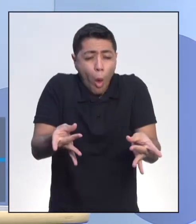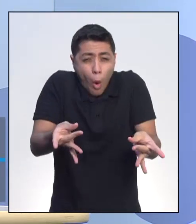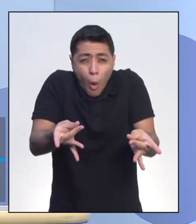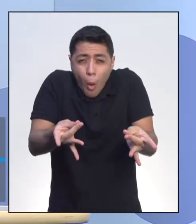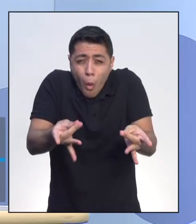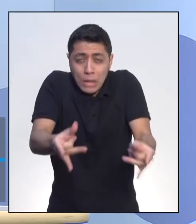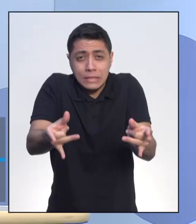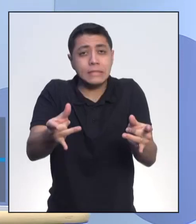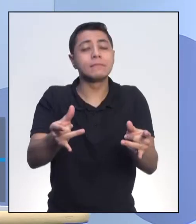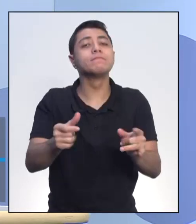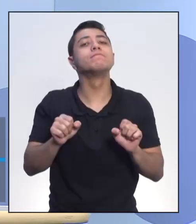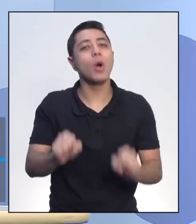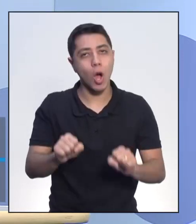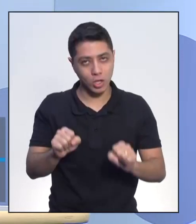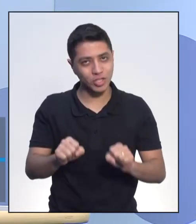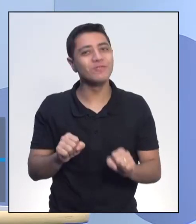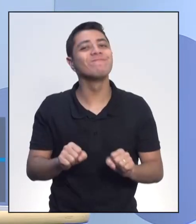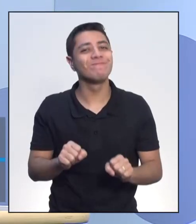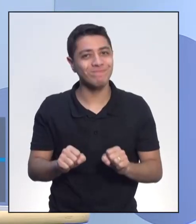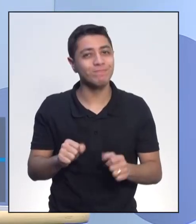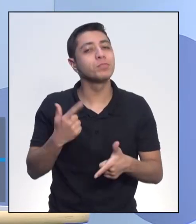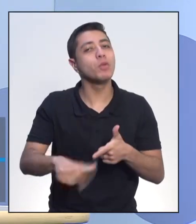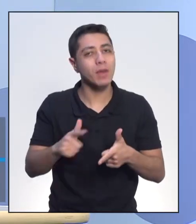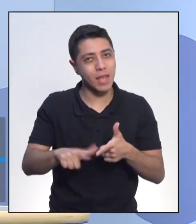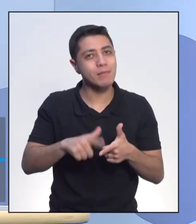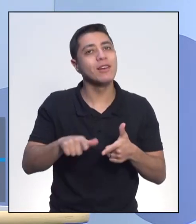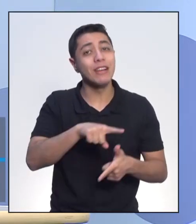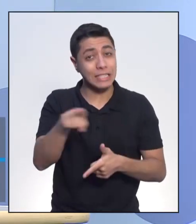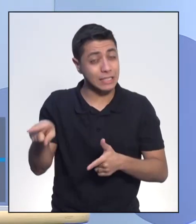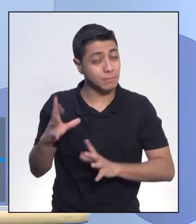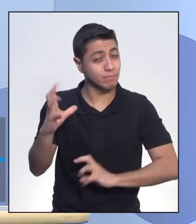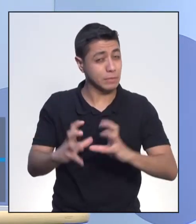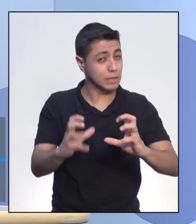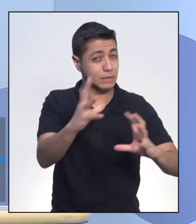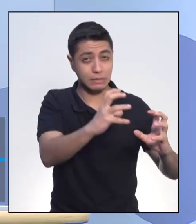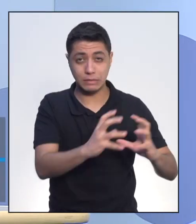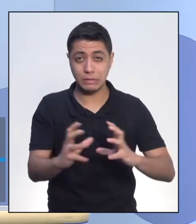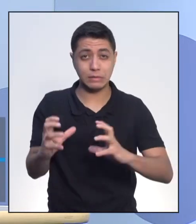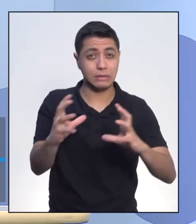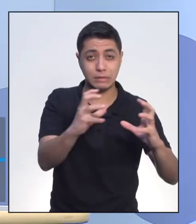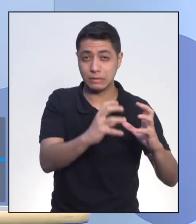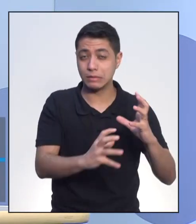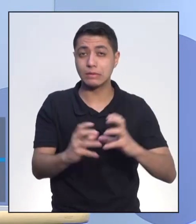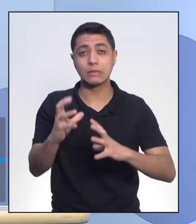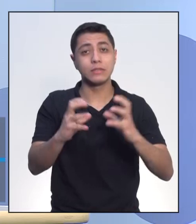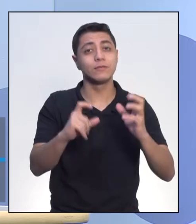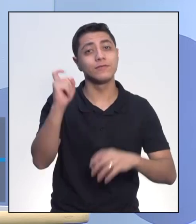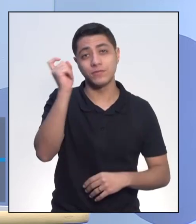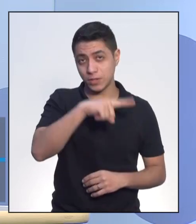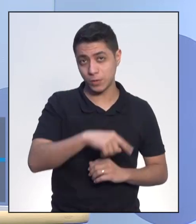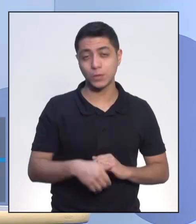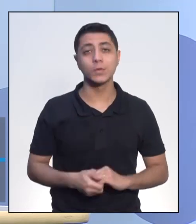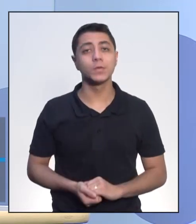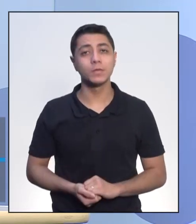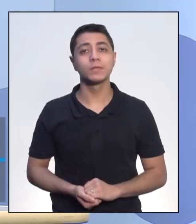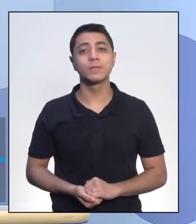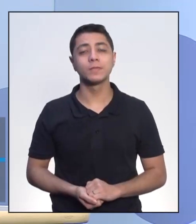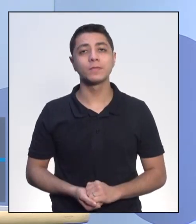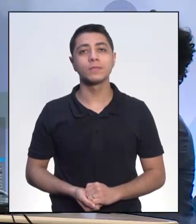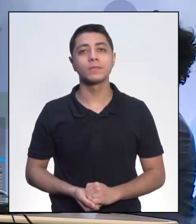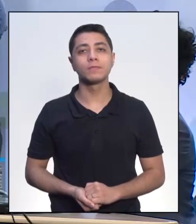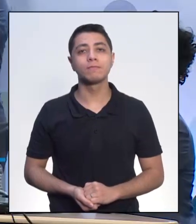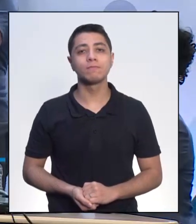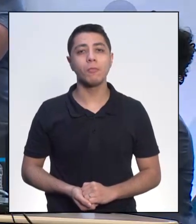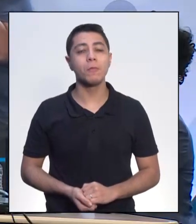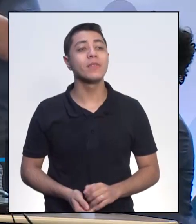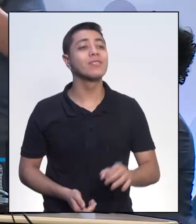de um acirramento dessas tensões nesses países que trabalham aí com desenvolvimento de armas nucleares. Exatamente,